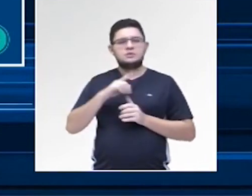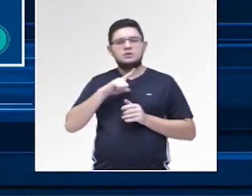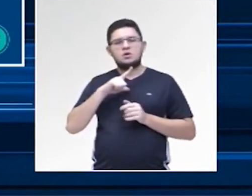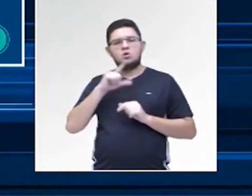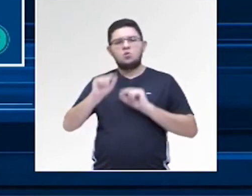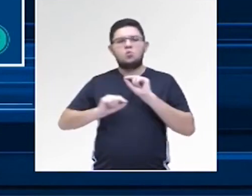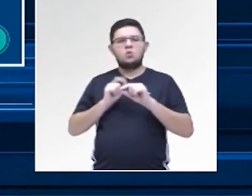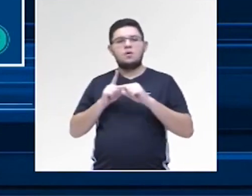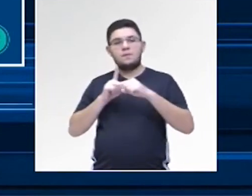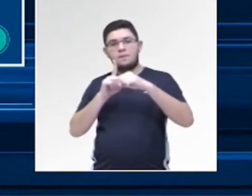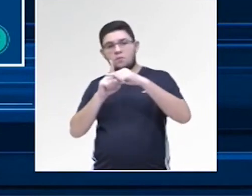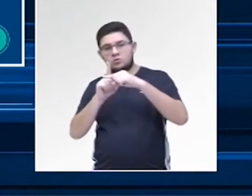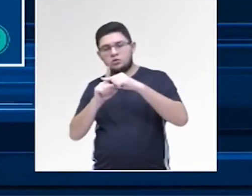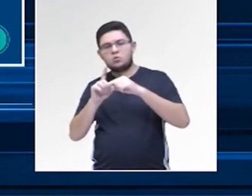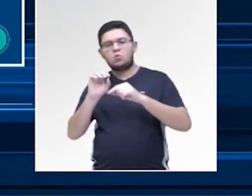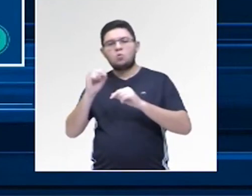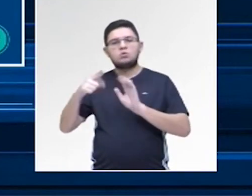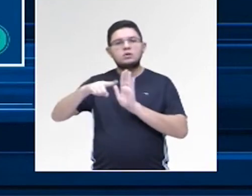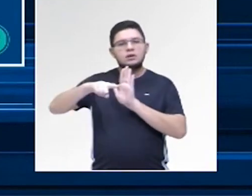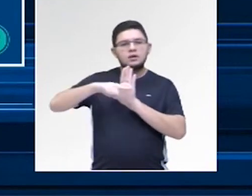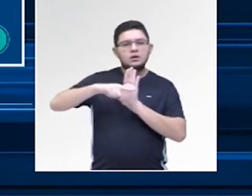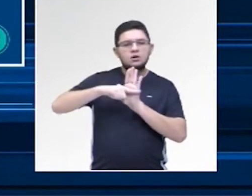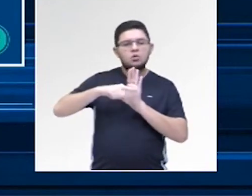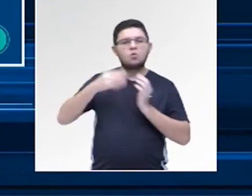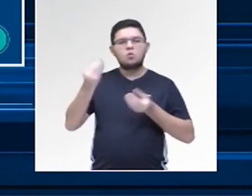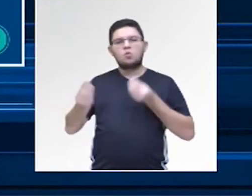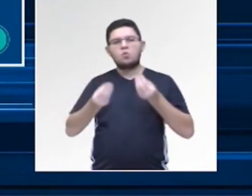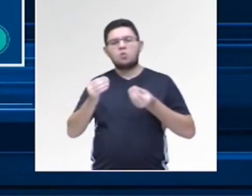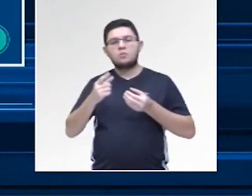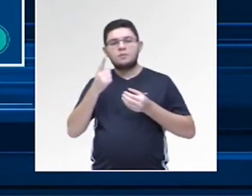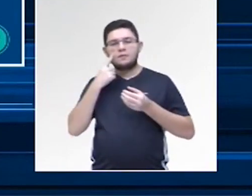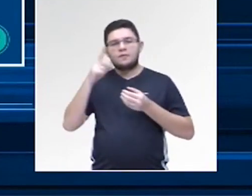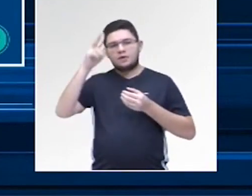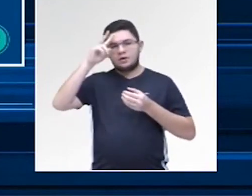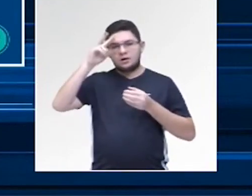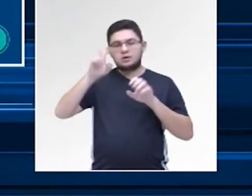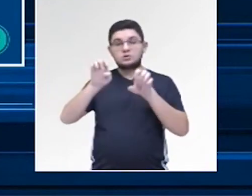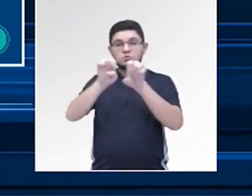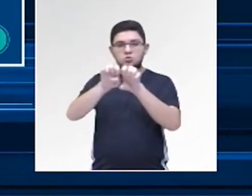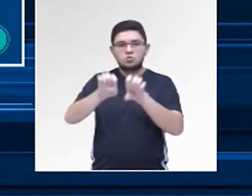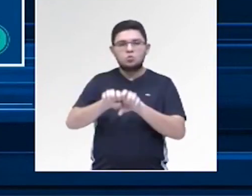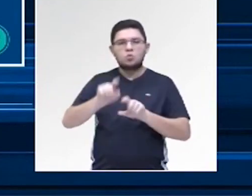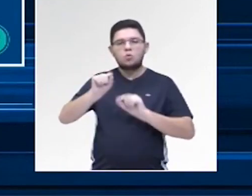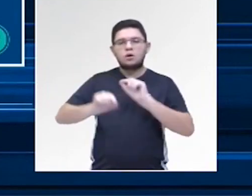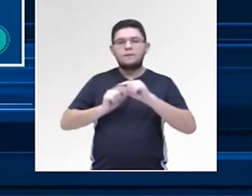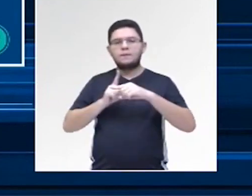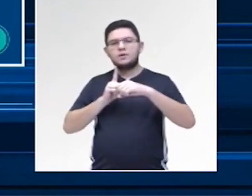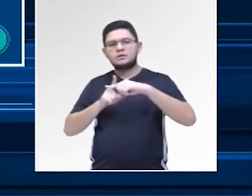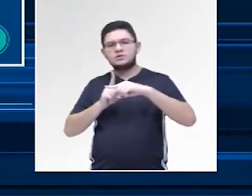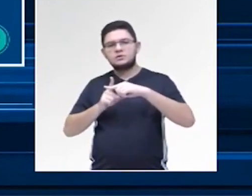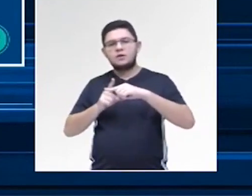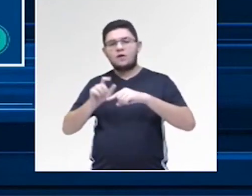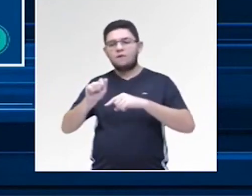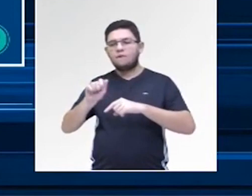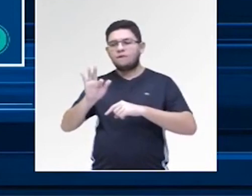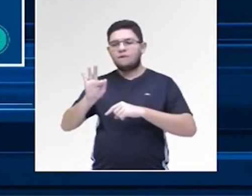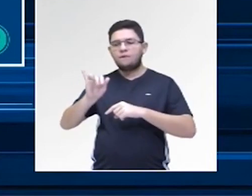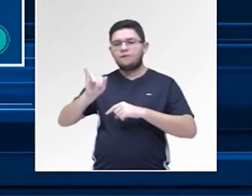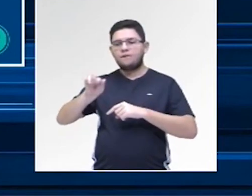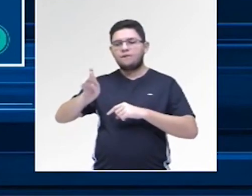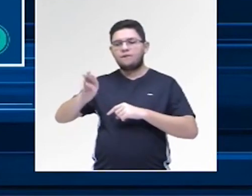quantifier que eu tenho. Lembrem que na estrutura afirmativa positiva eu utilizava o quantifier A, que é